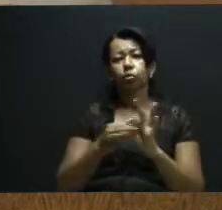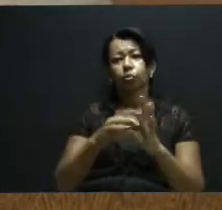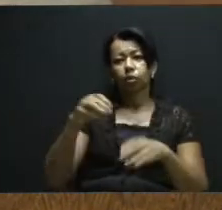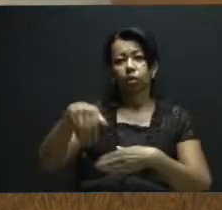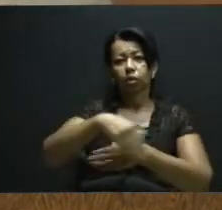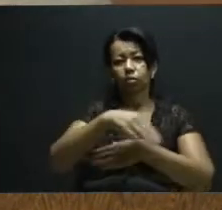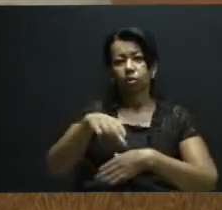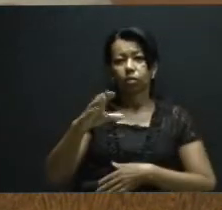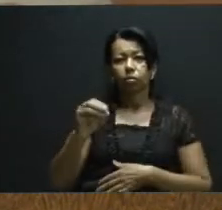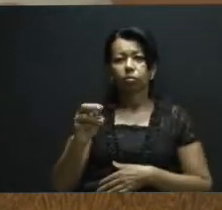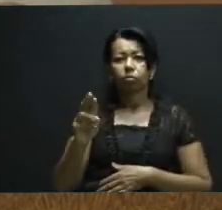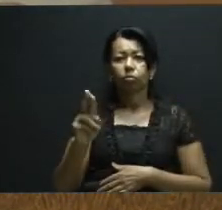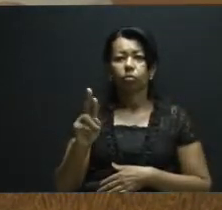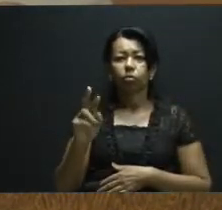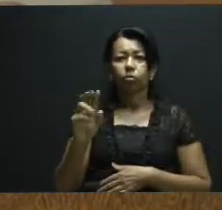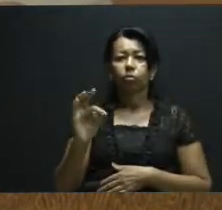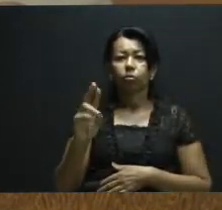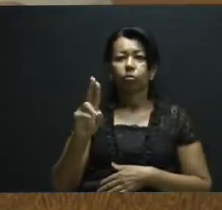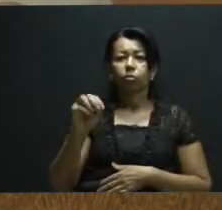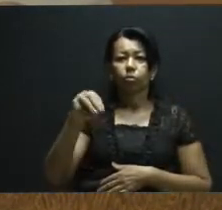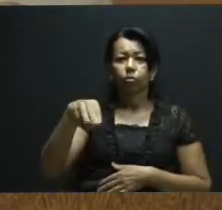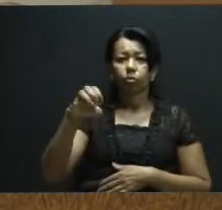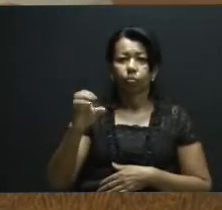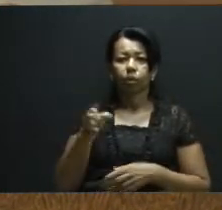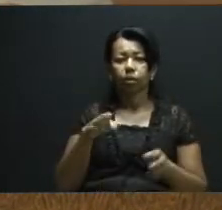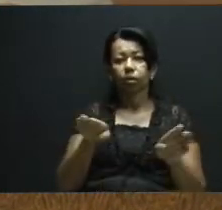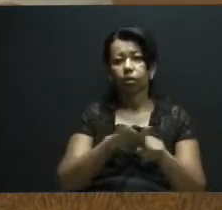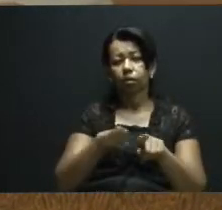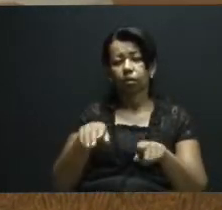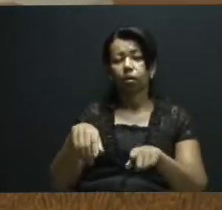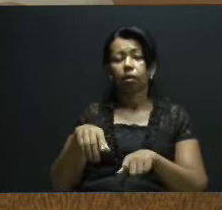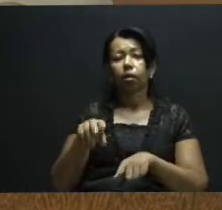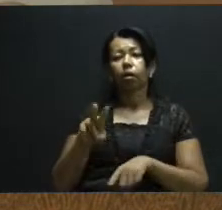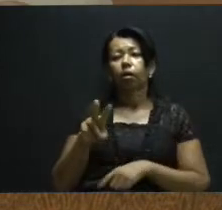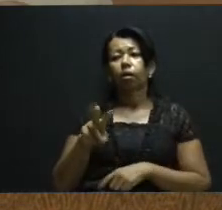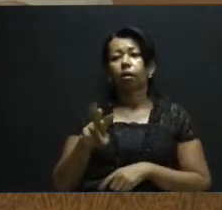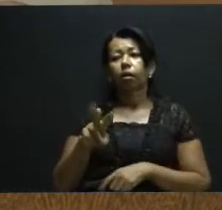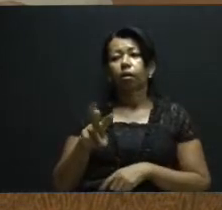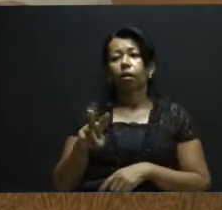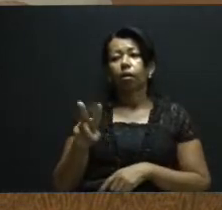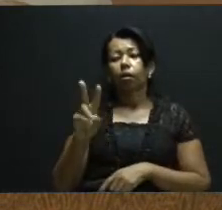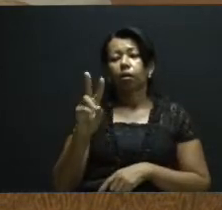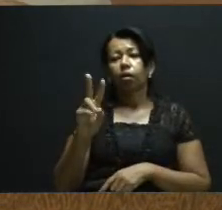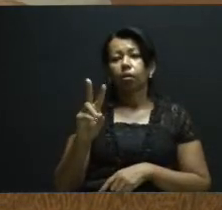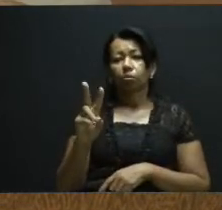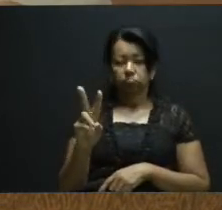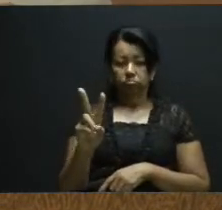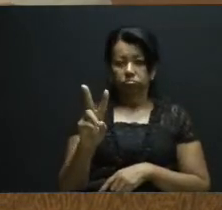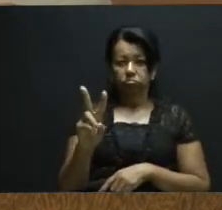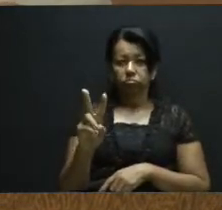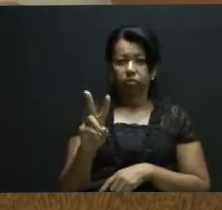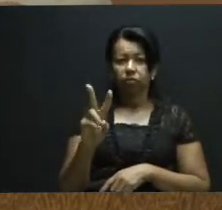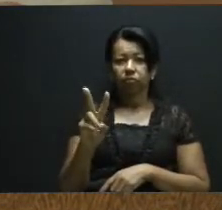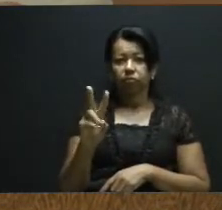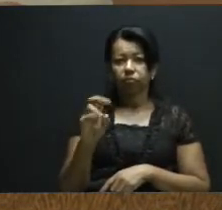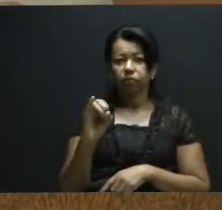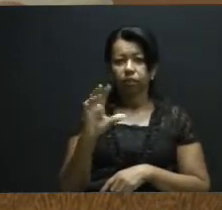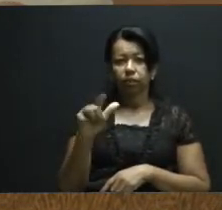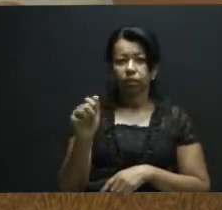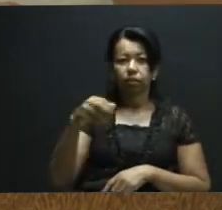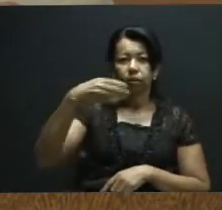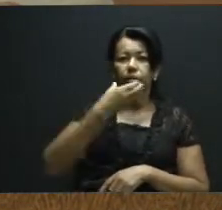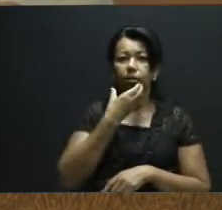curtume a rua rua 25 de dezembro na avenida martins fontes a